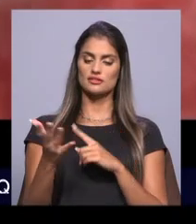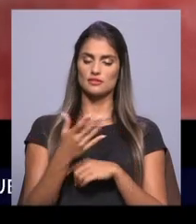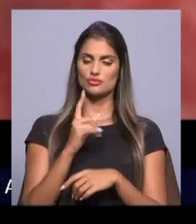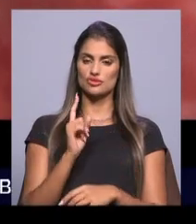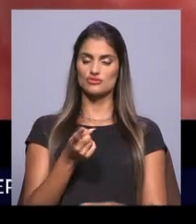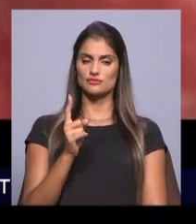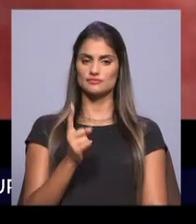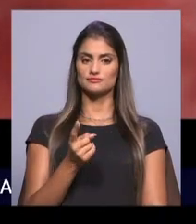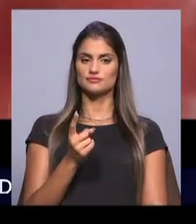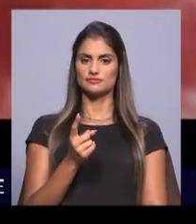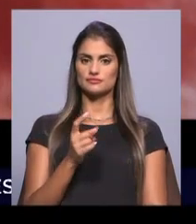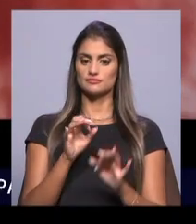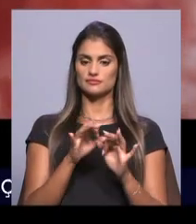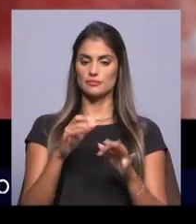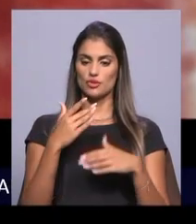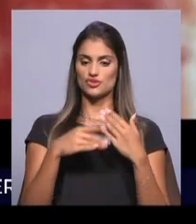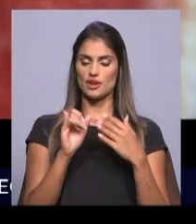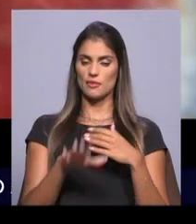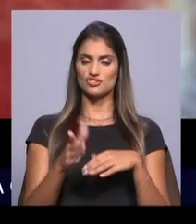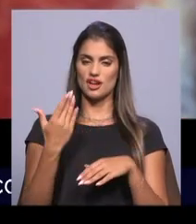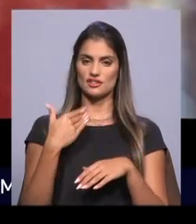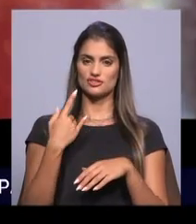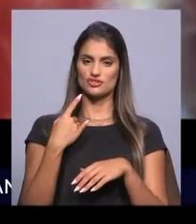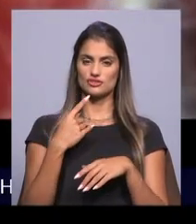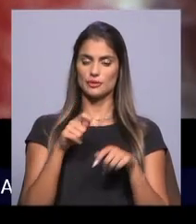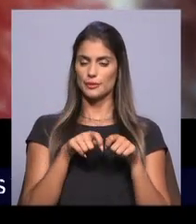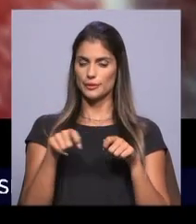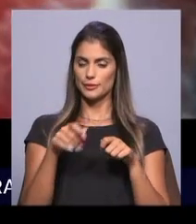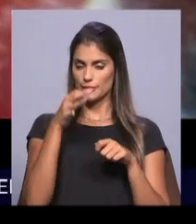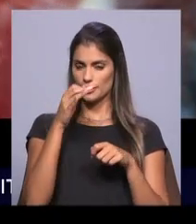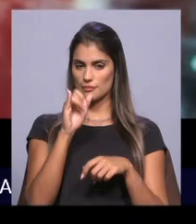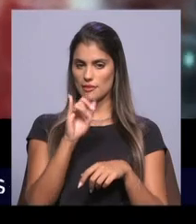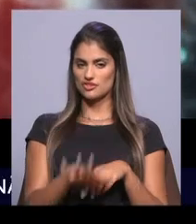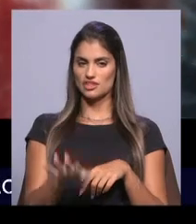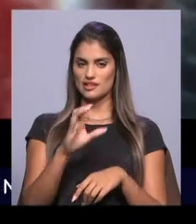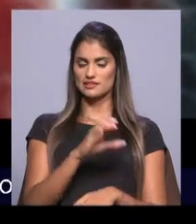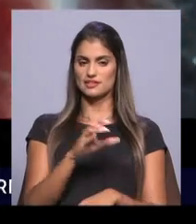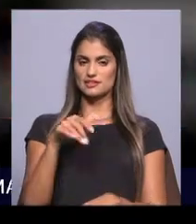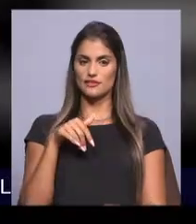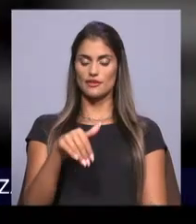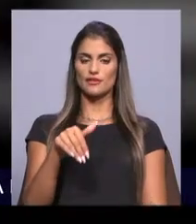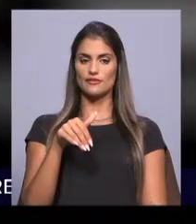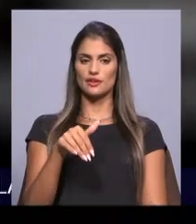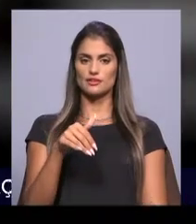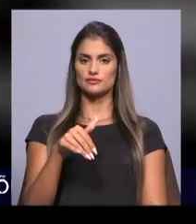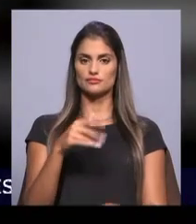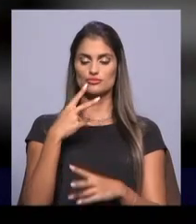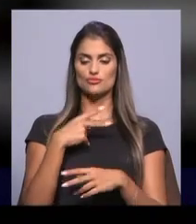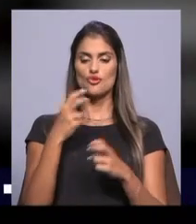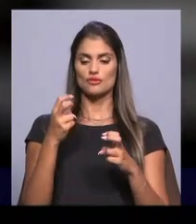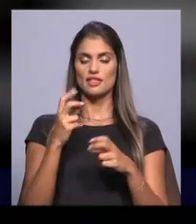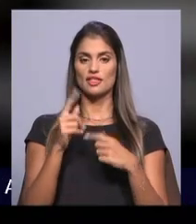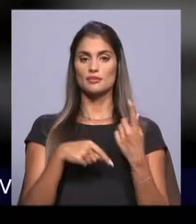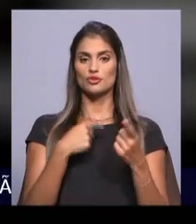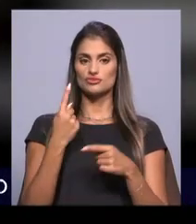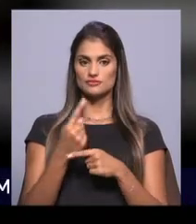portanto, tal como aconteceu na imagem anterior, cada milímetro desta imagem é ciência pura que vai ser descodificada.